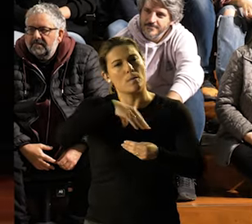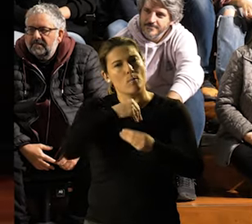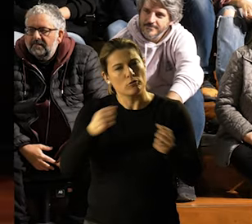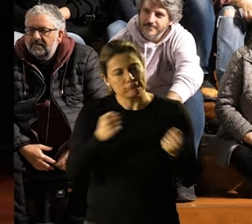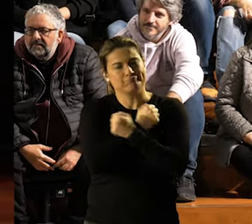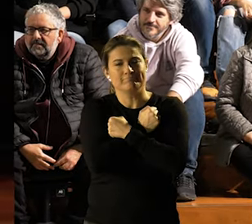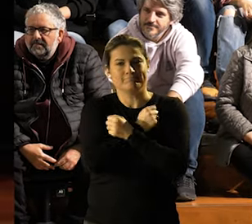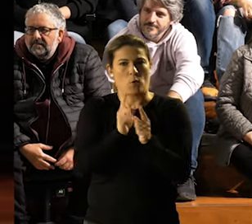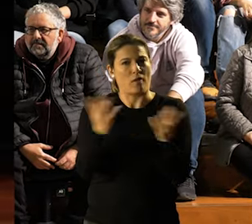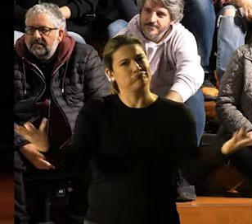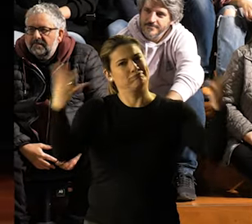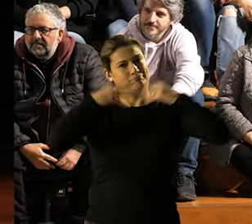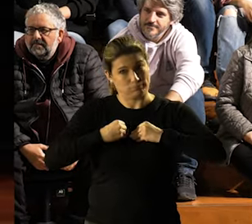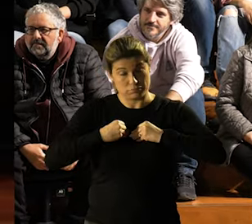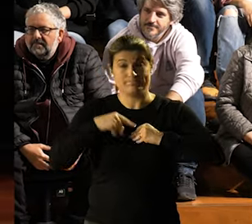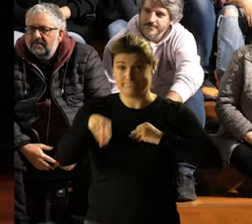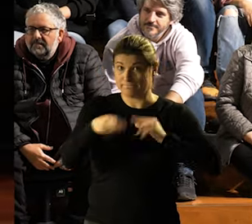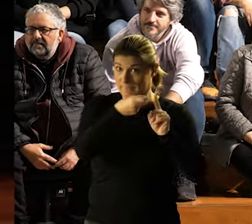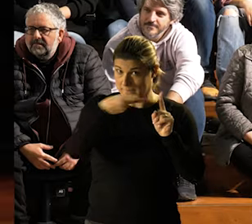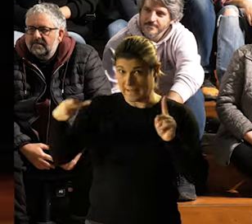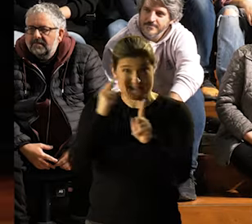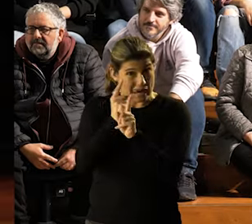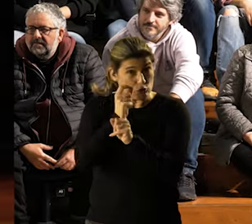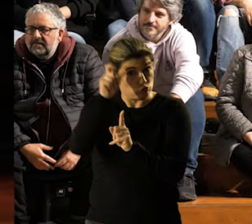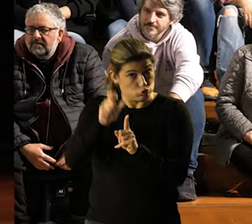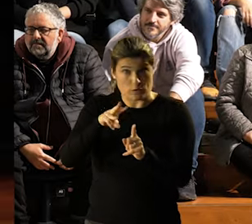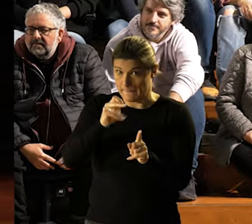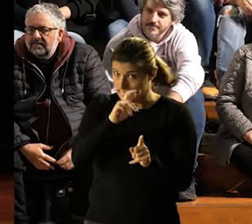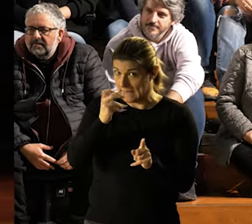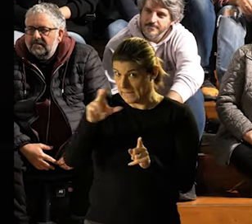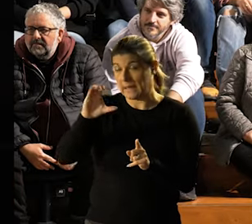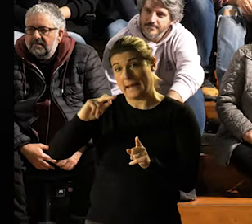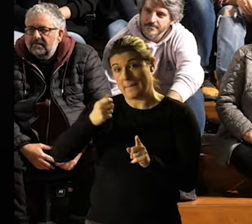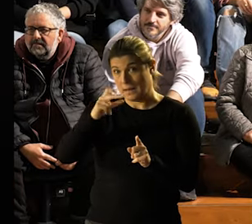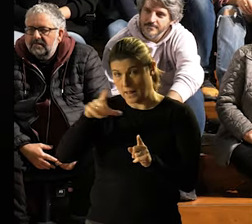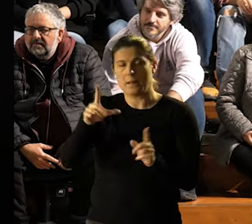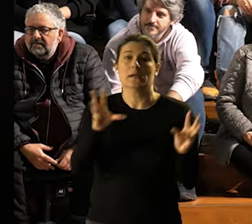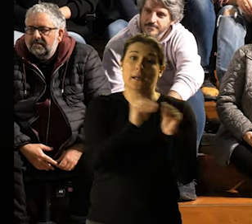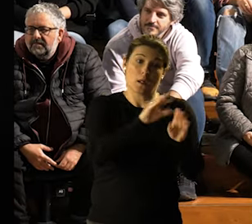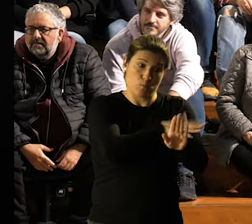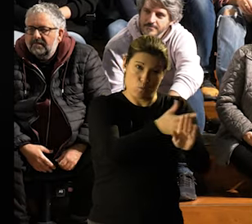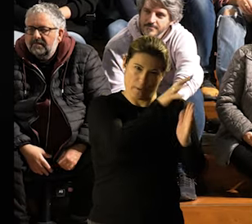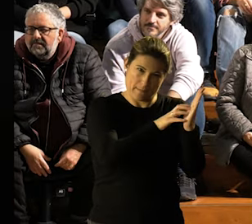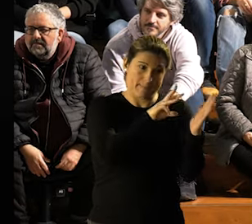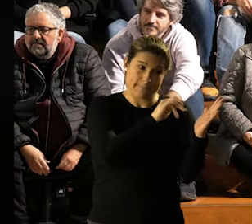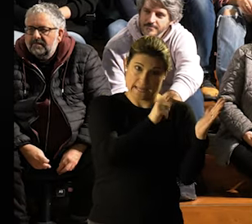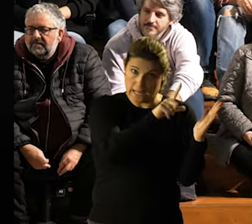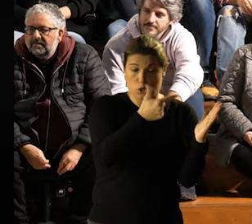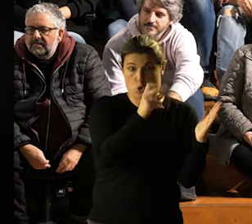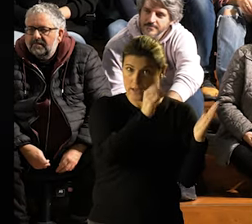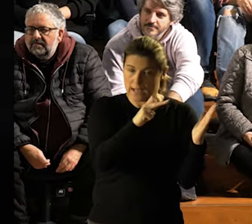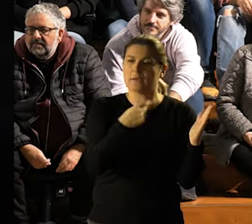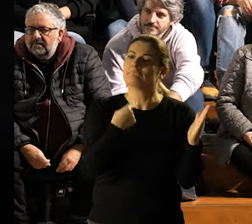e por isso junto esta frase da milker Cabral com este poema de Miguel torga para dizer que